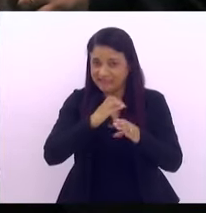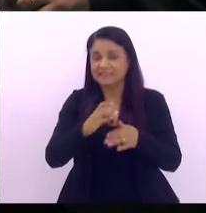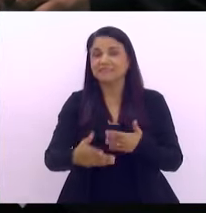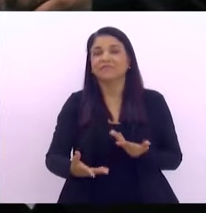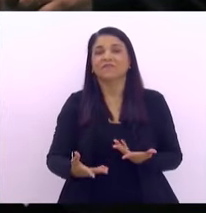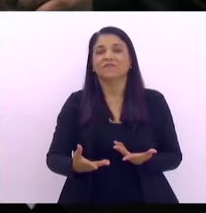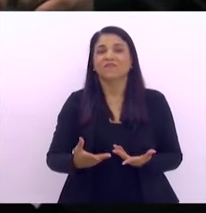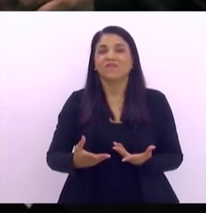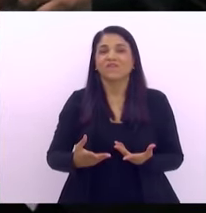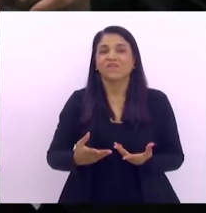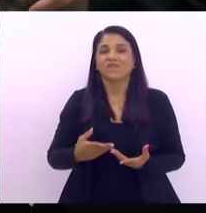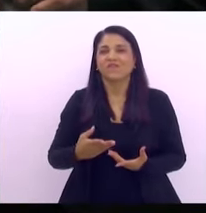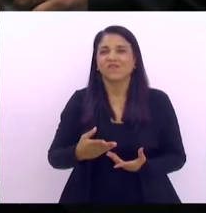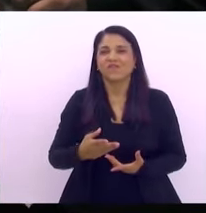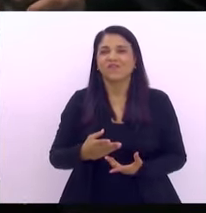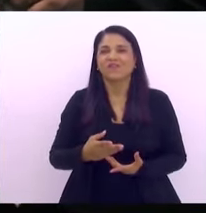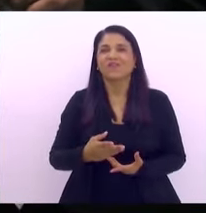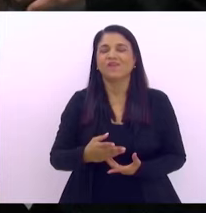Um, dois.